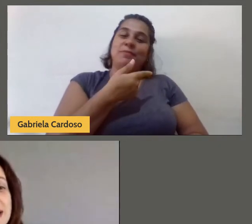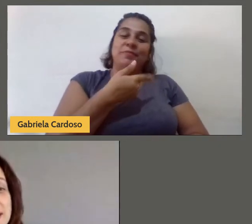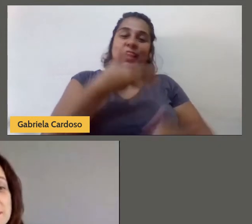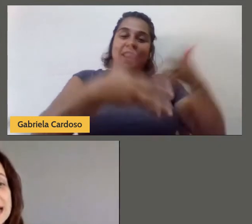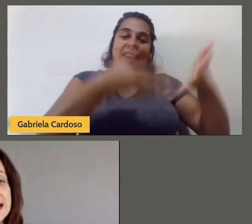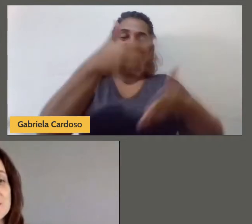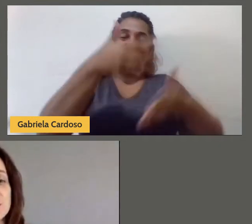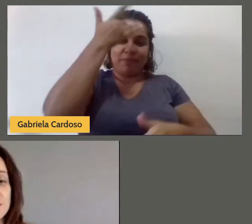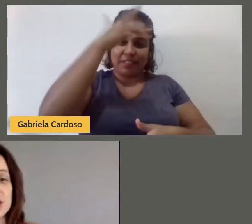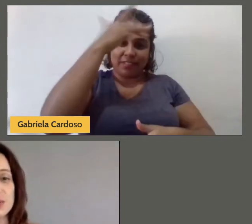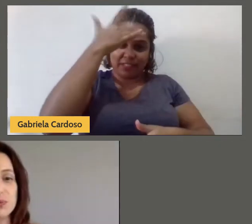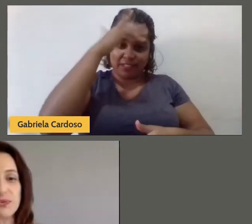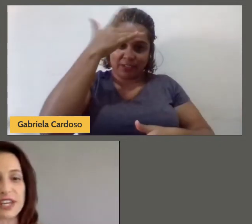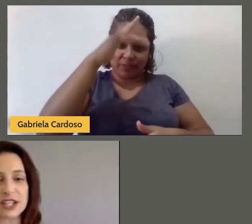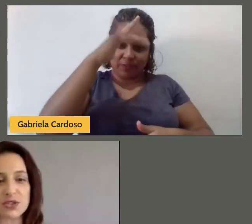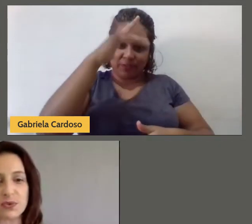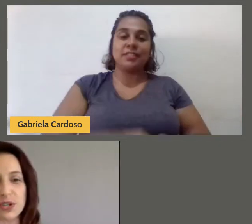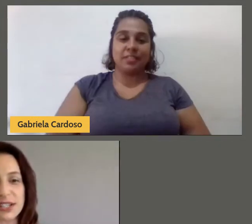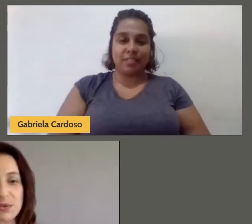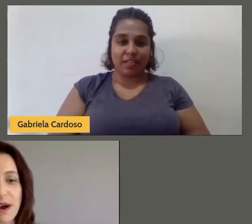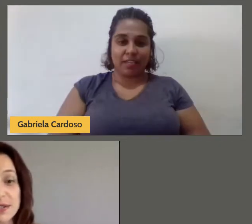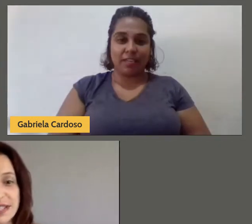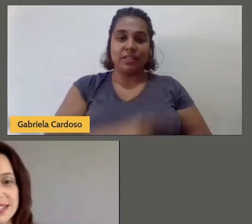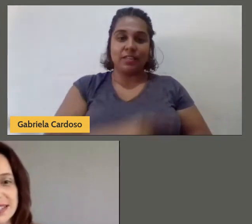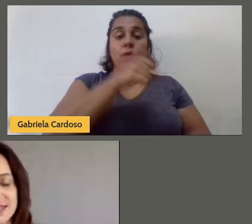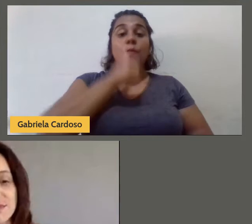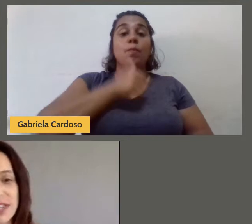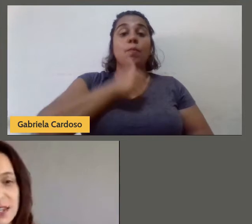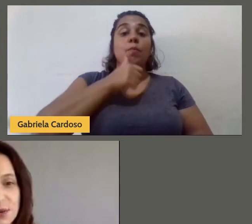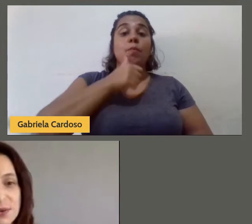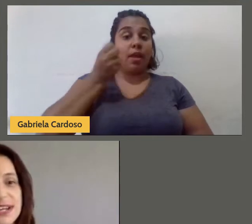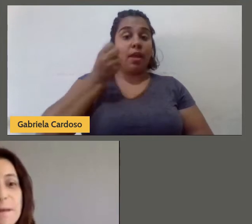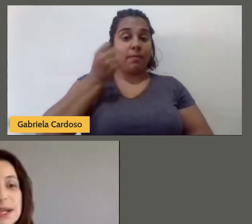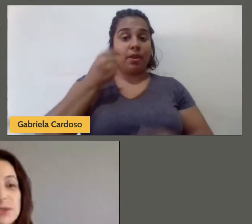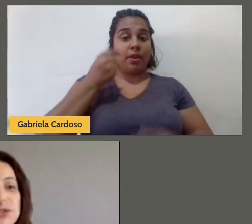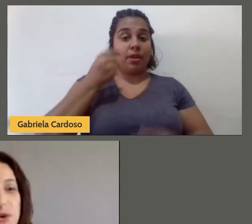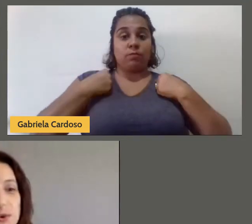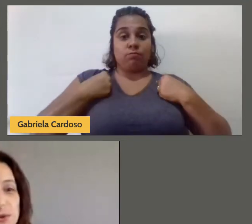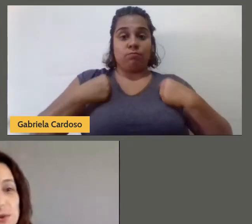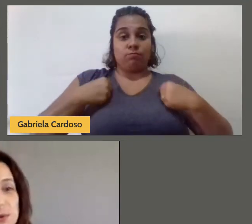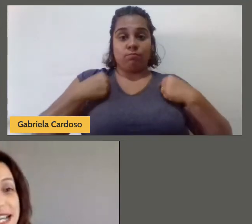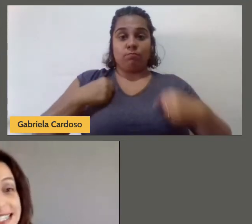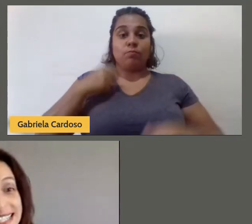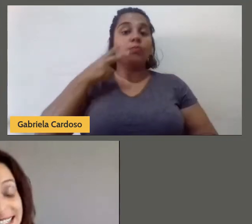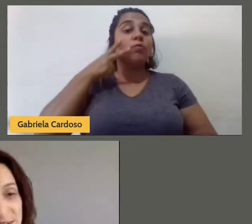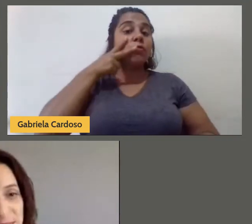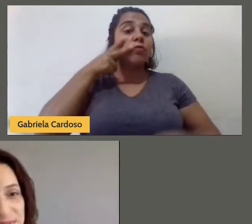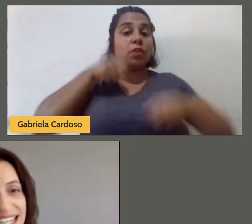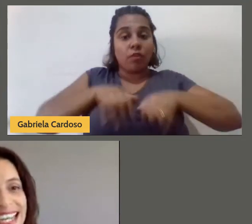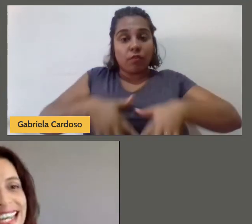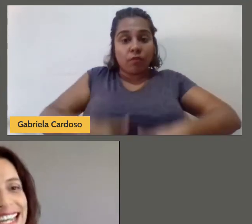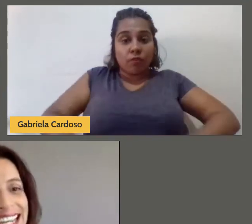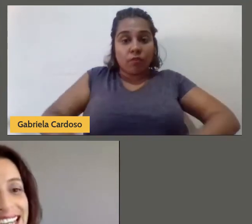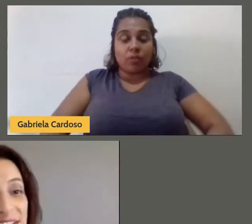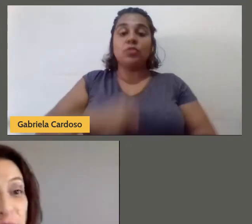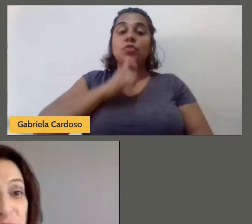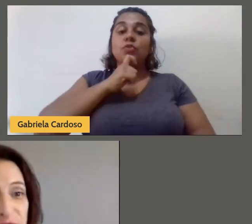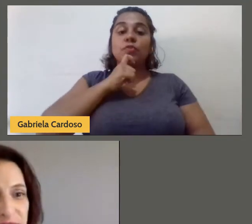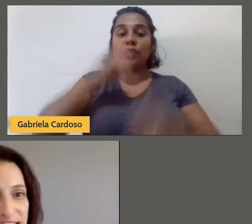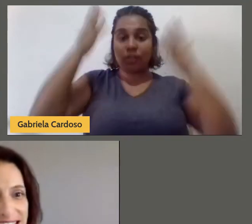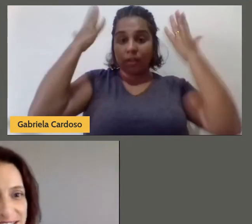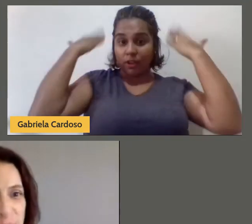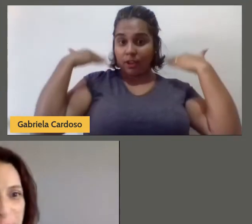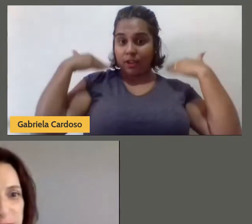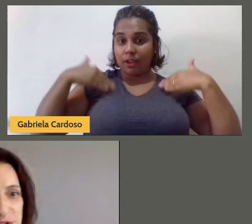uma mulher branca, sou de vestido verde florido com alças vinho, cabelo solto castanho, e estou